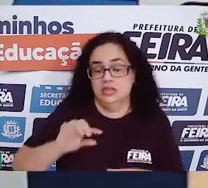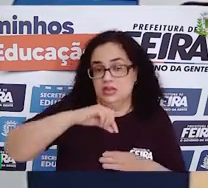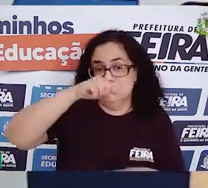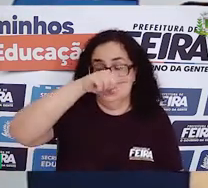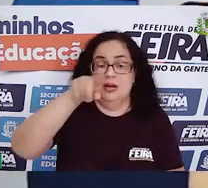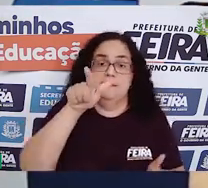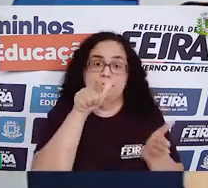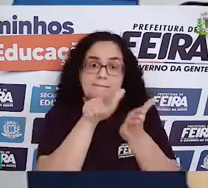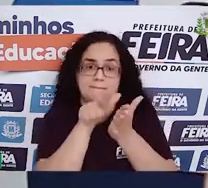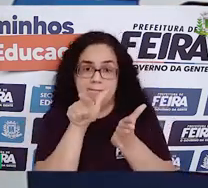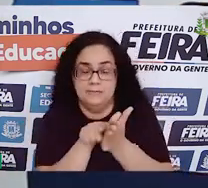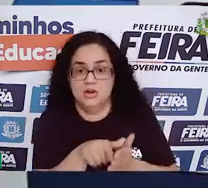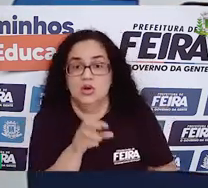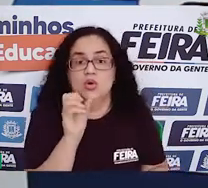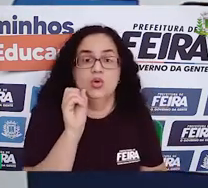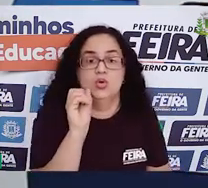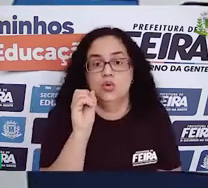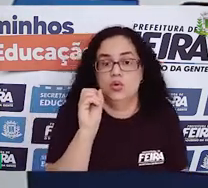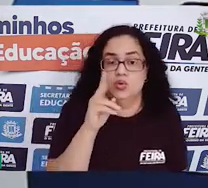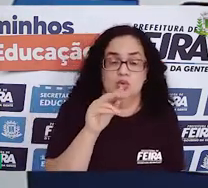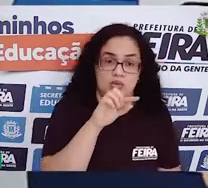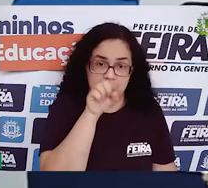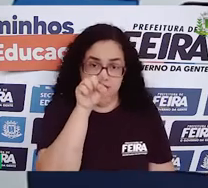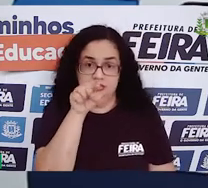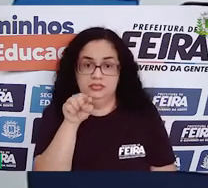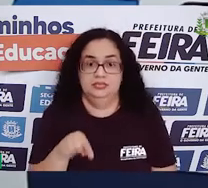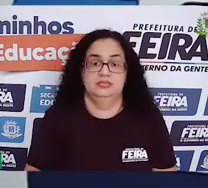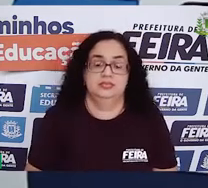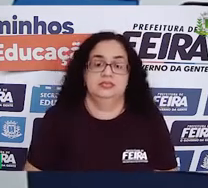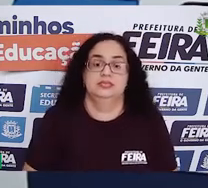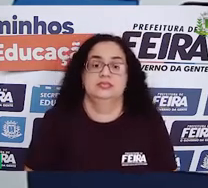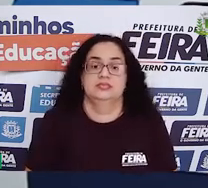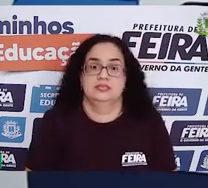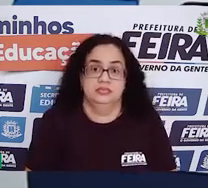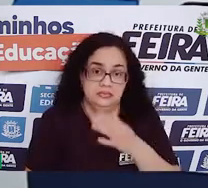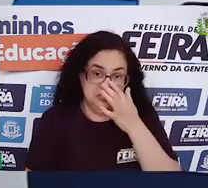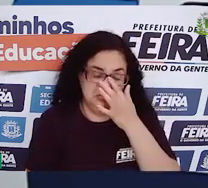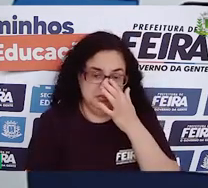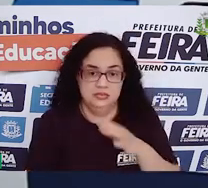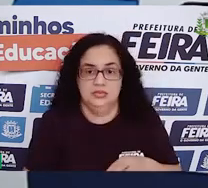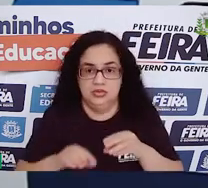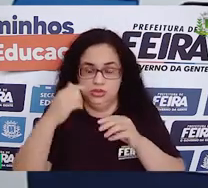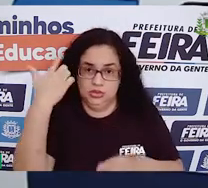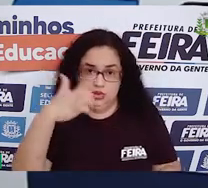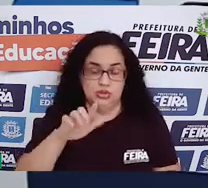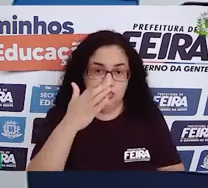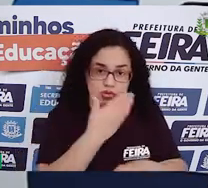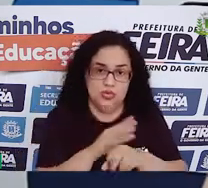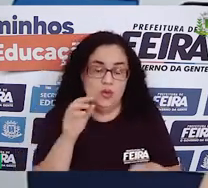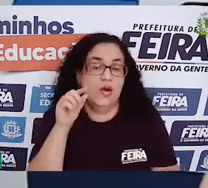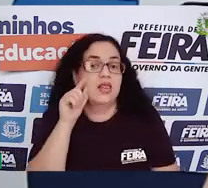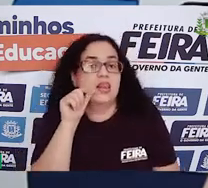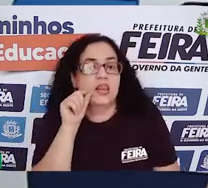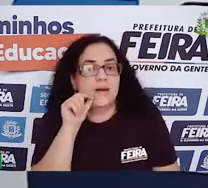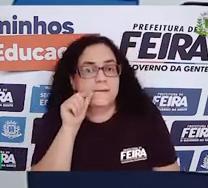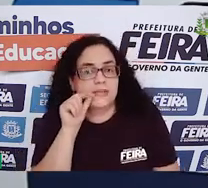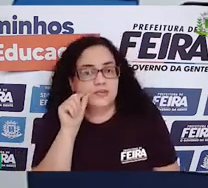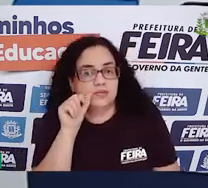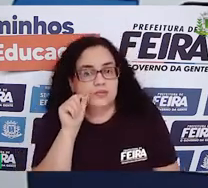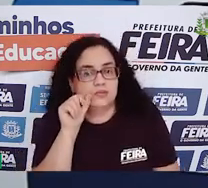de papel, certo? Aquele clipe de metal que prende papel. Então, vamos lá. A Pró vai tentar dobrar o lápis, ó.